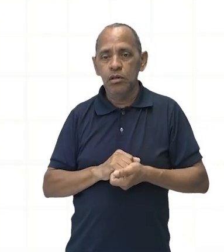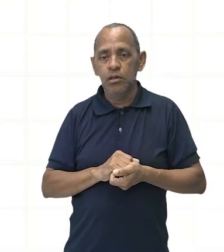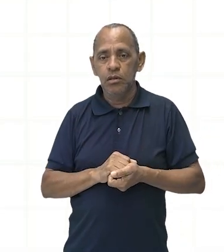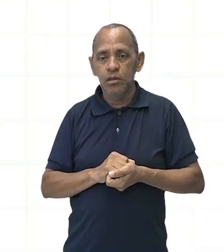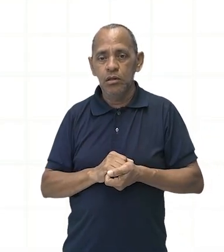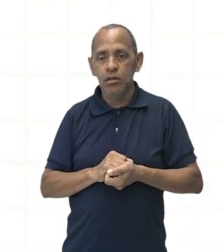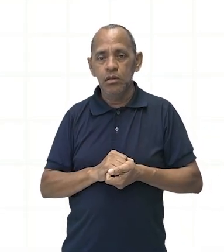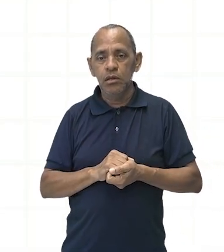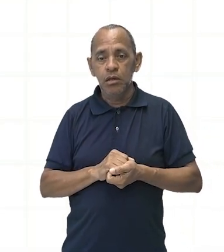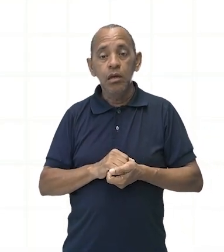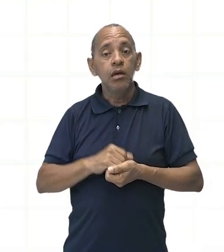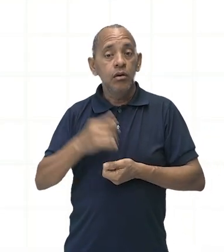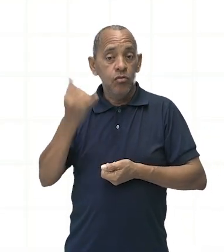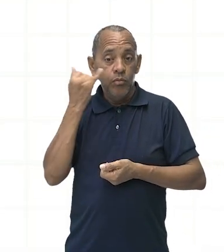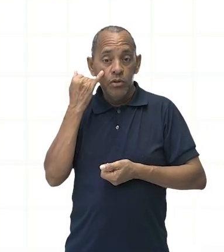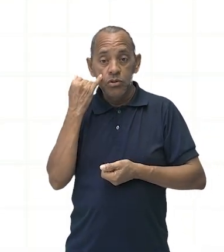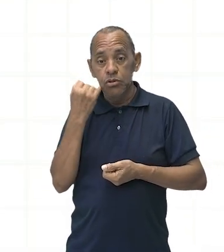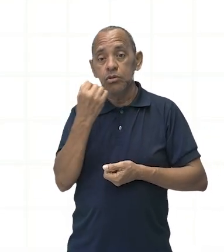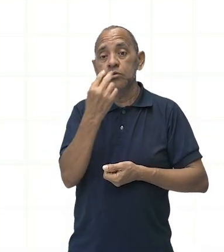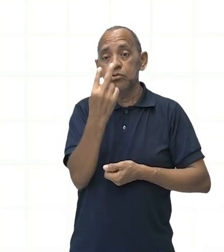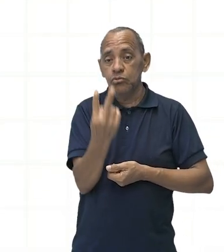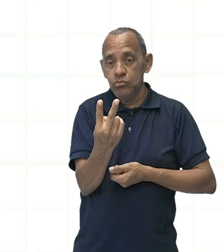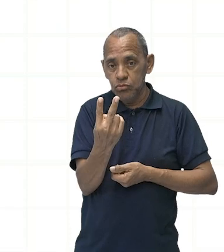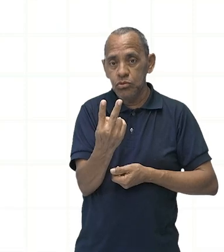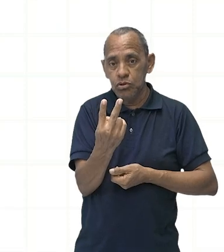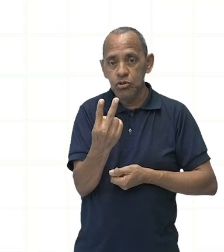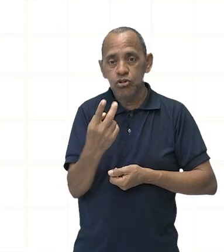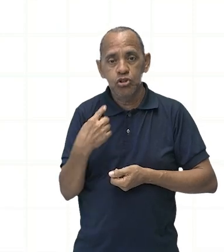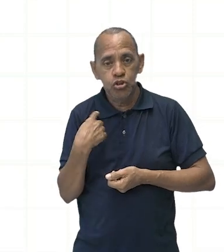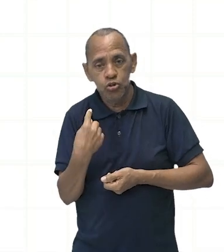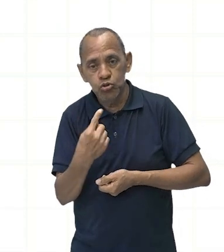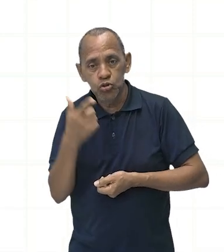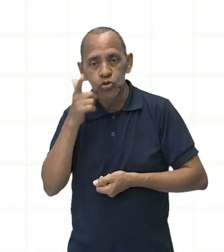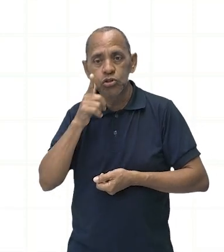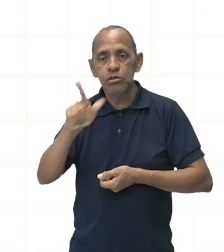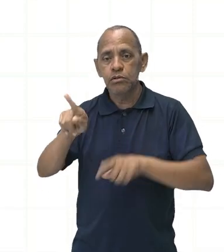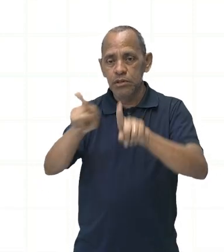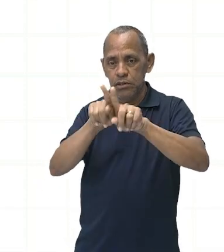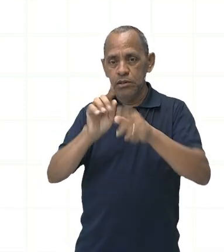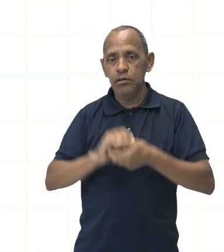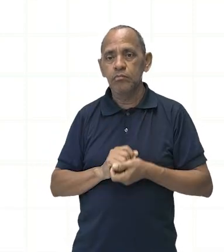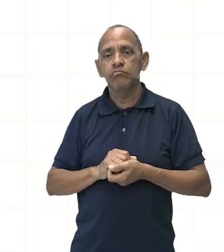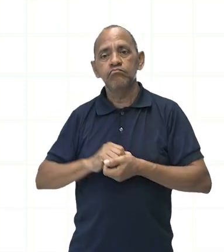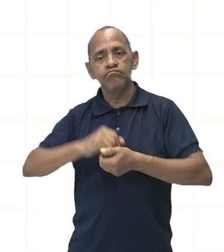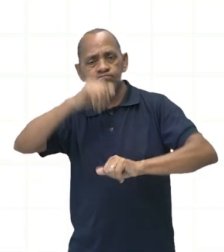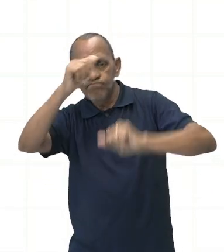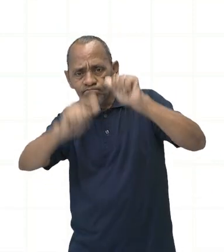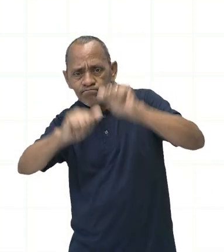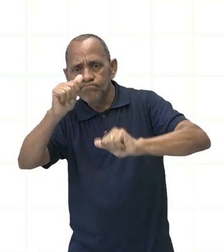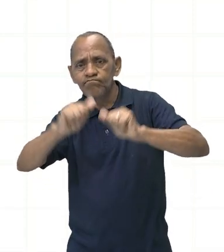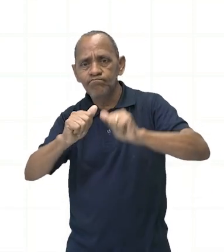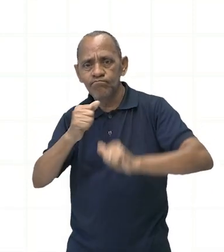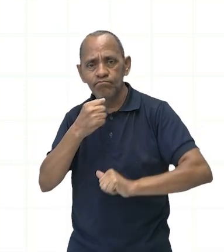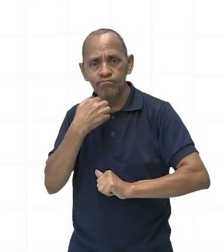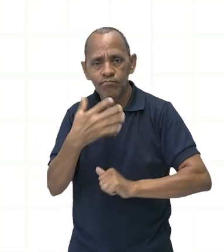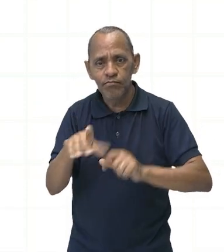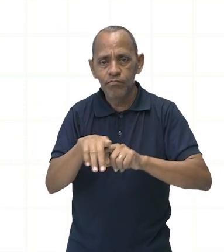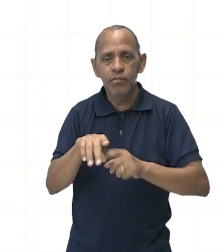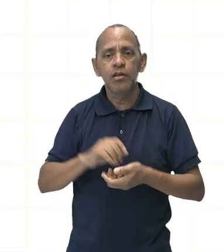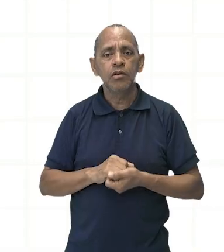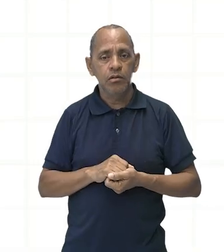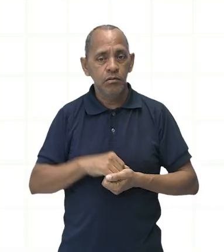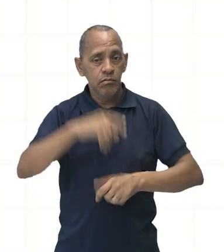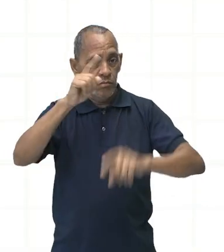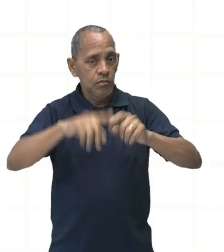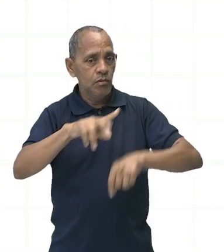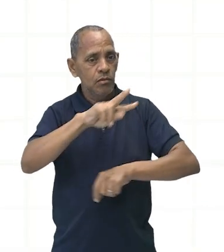das informações que vão ser úteis para que a gente consiga interpretar de maneira satisfatória um heredograma.